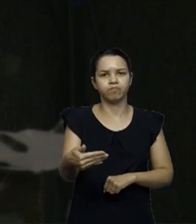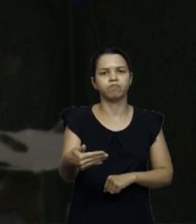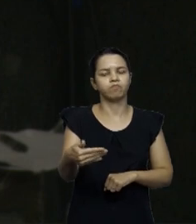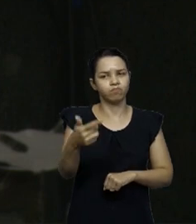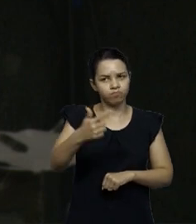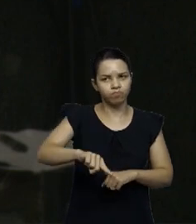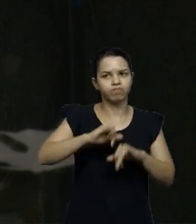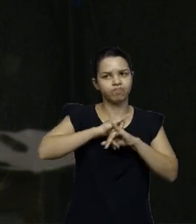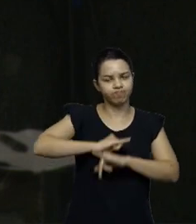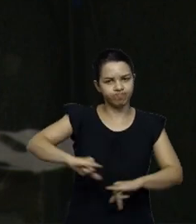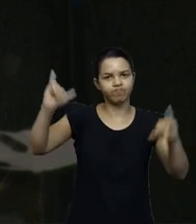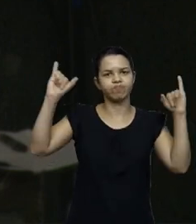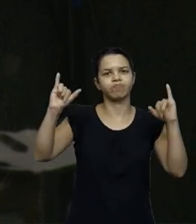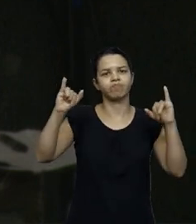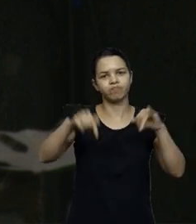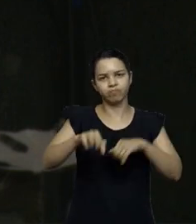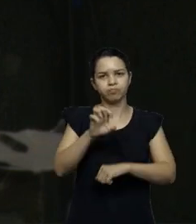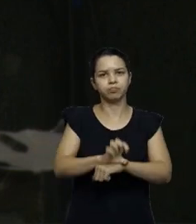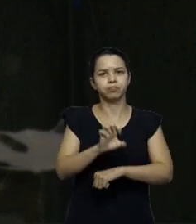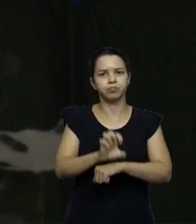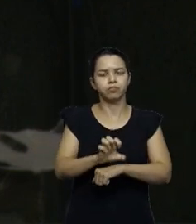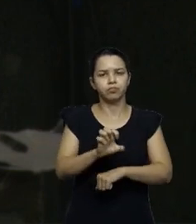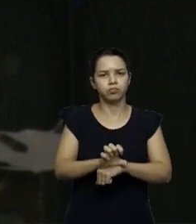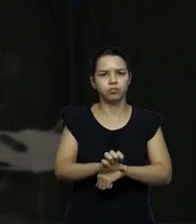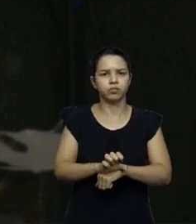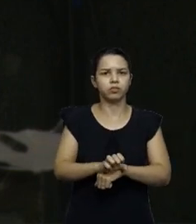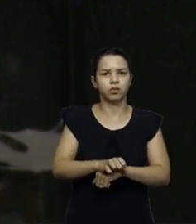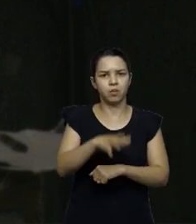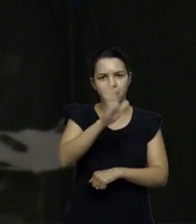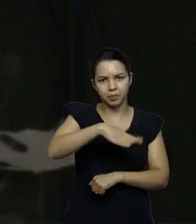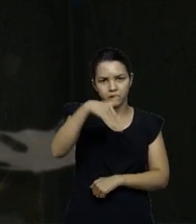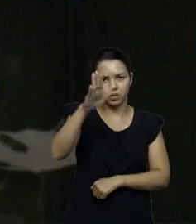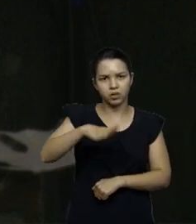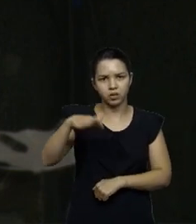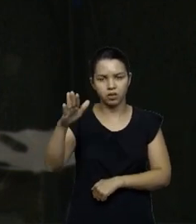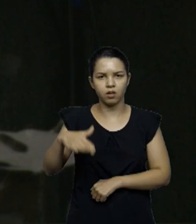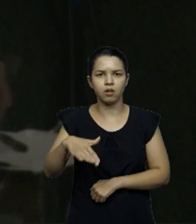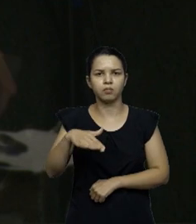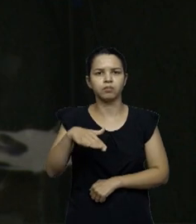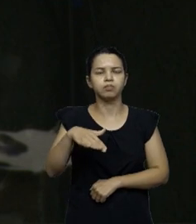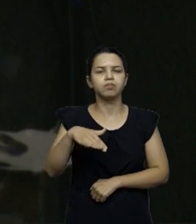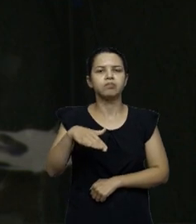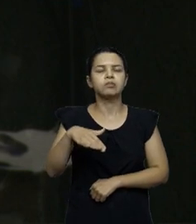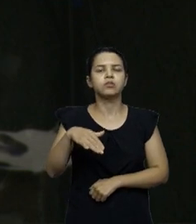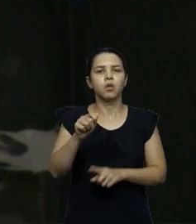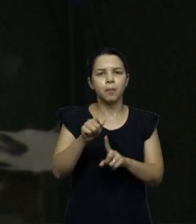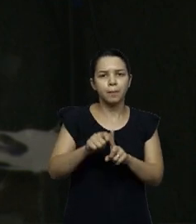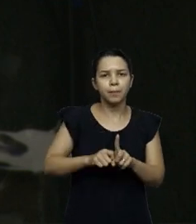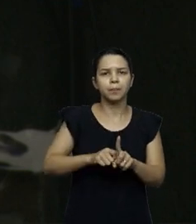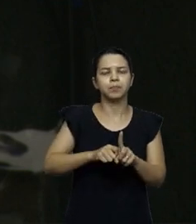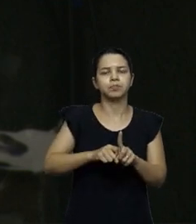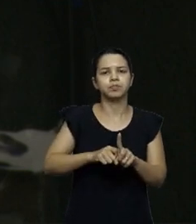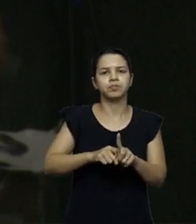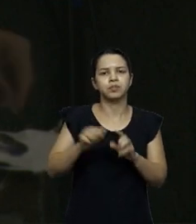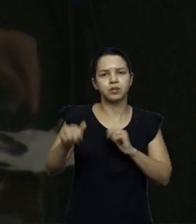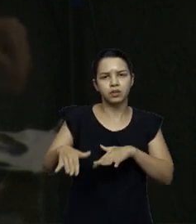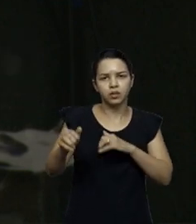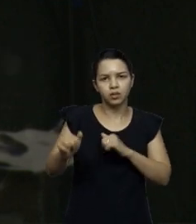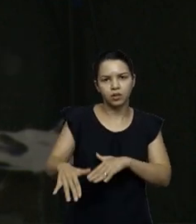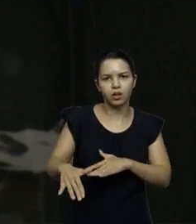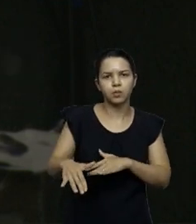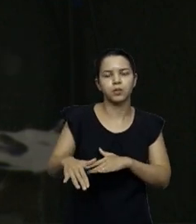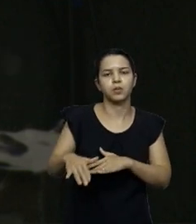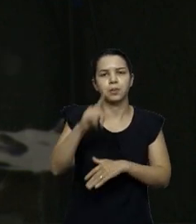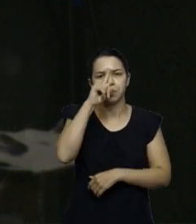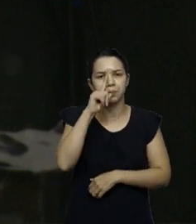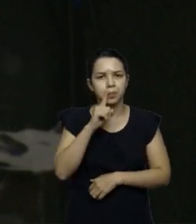escândalo nesse estado não adianta pintar o estado de amarelo em setembro o que os outros meses para promover o suicídio